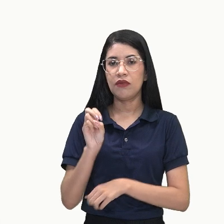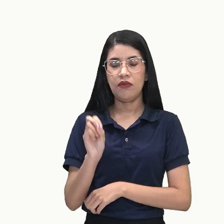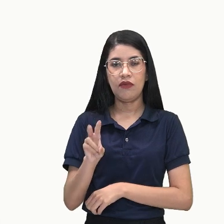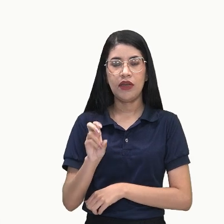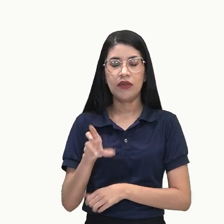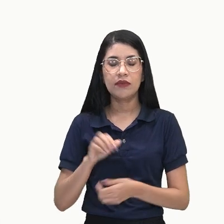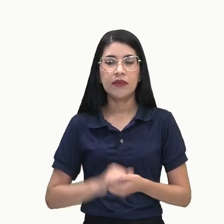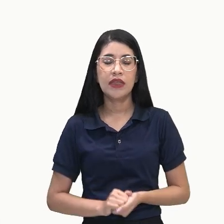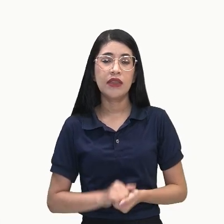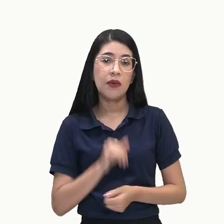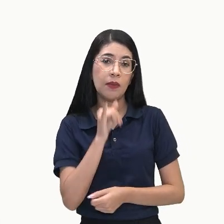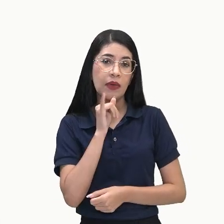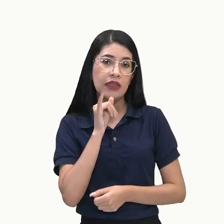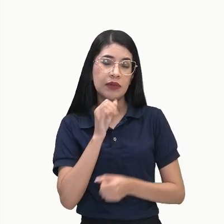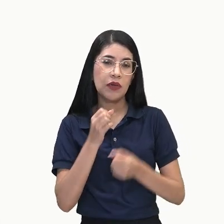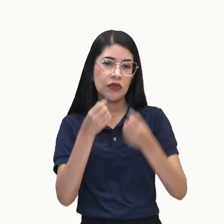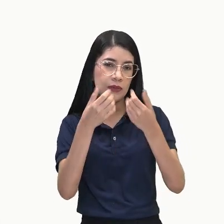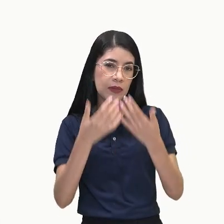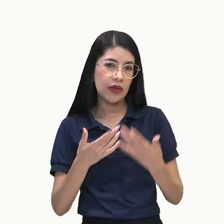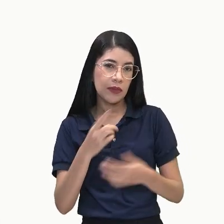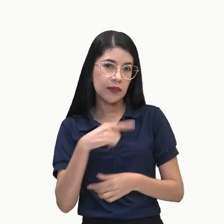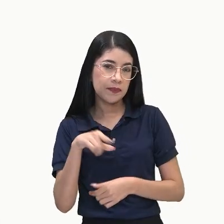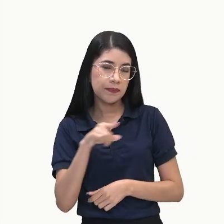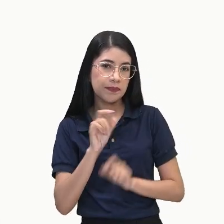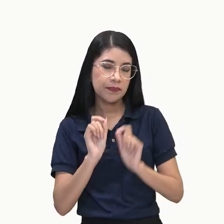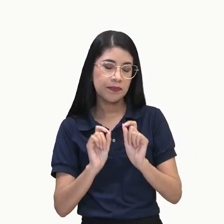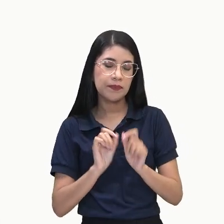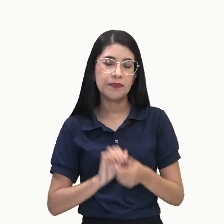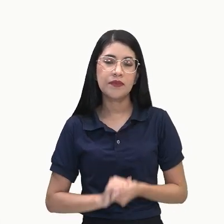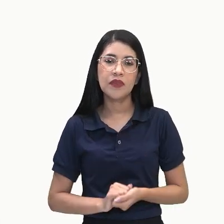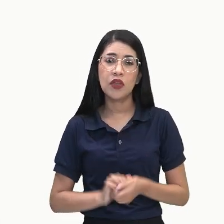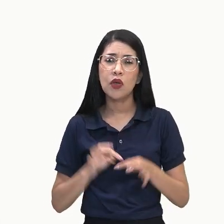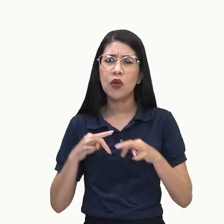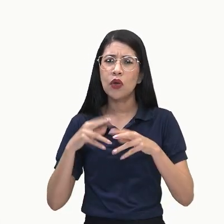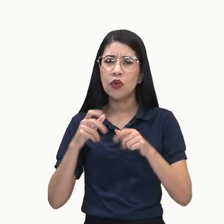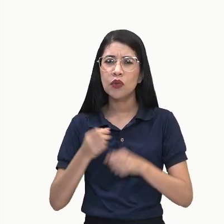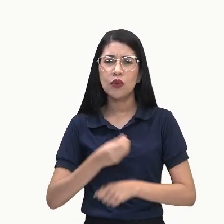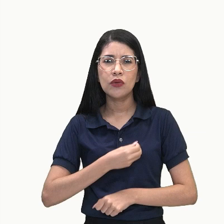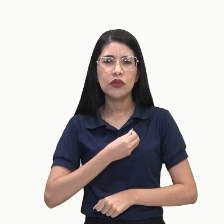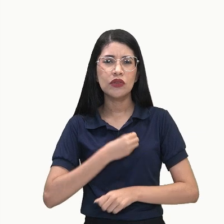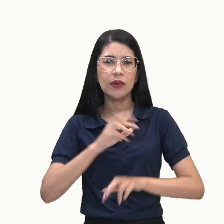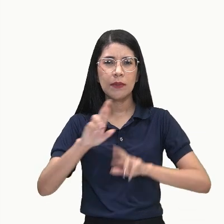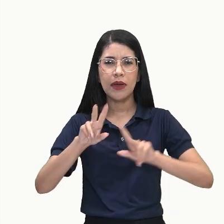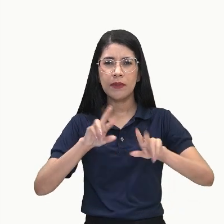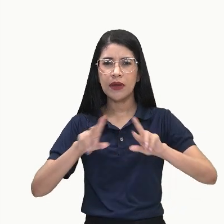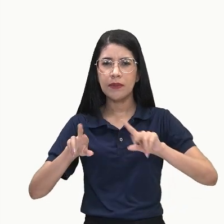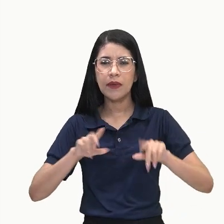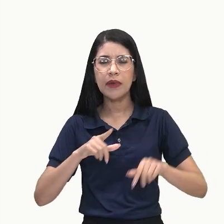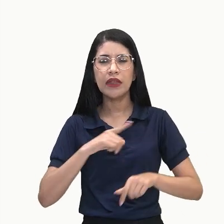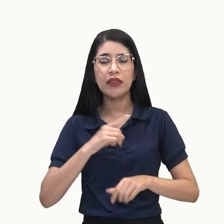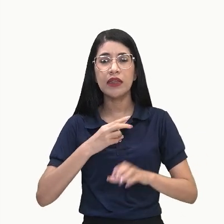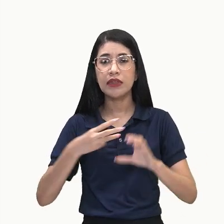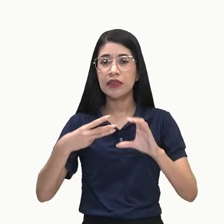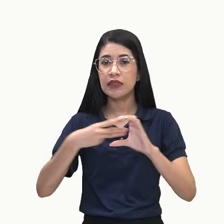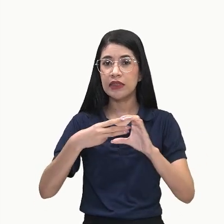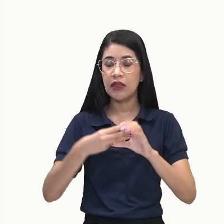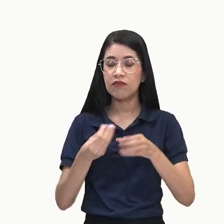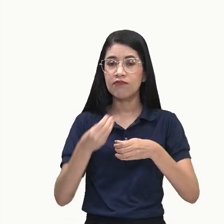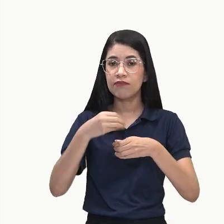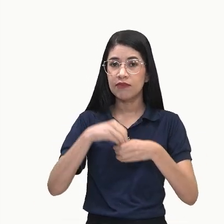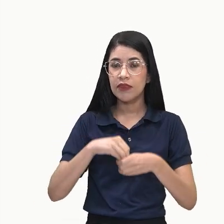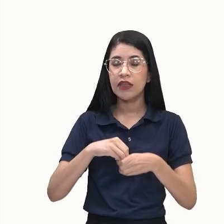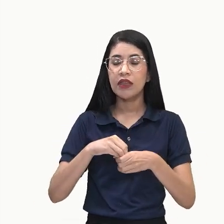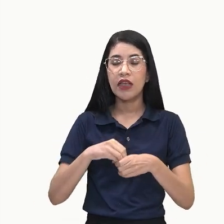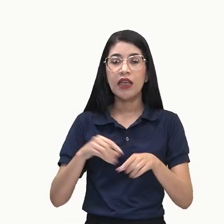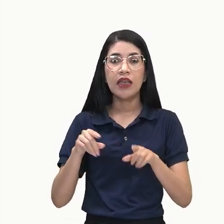quando falo aqui para vocês, todos os seres vivos são constituídos por células e